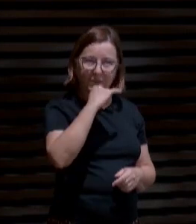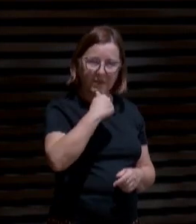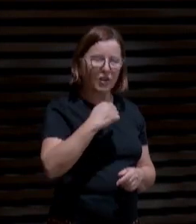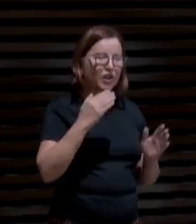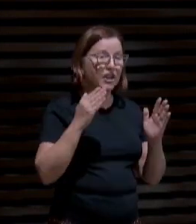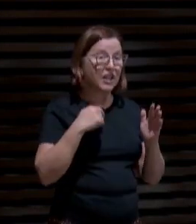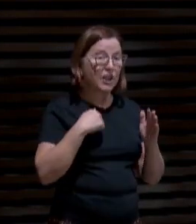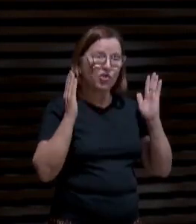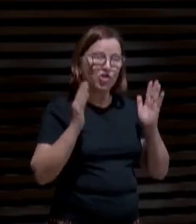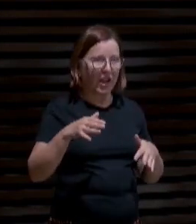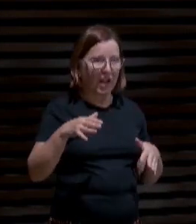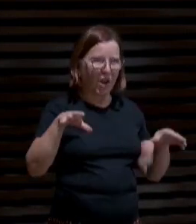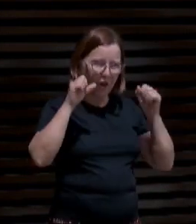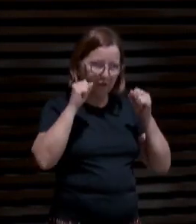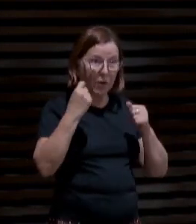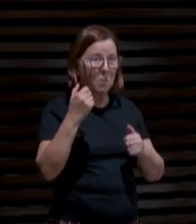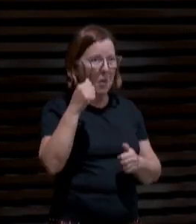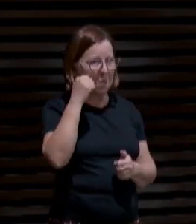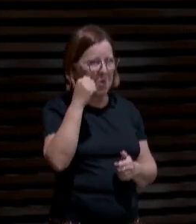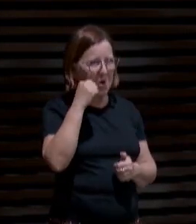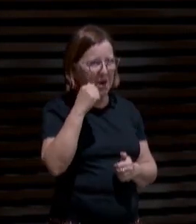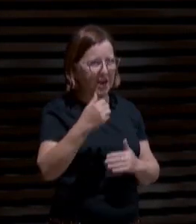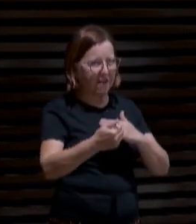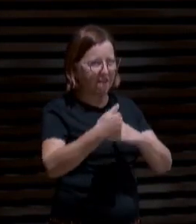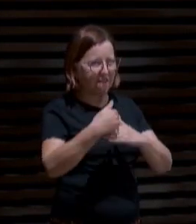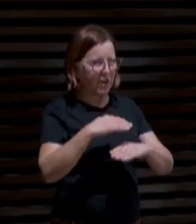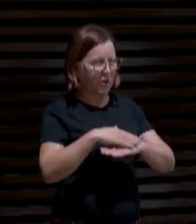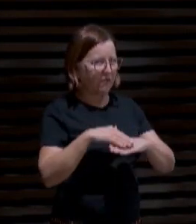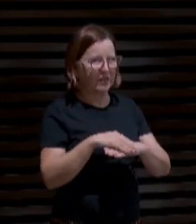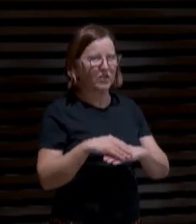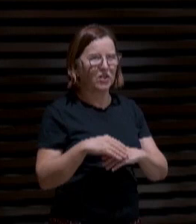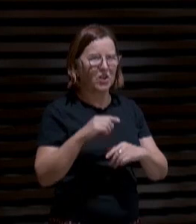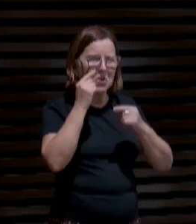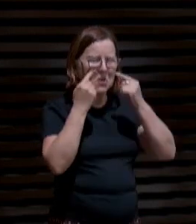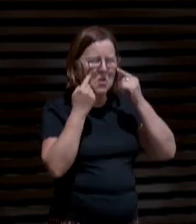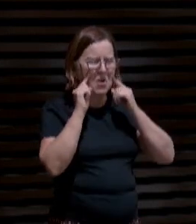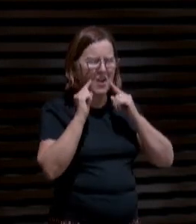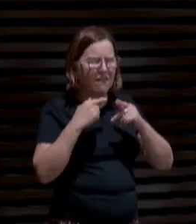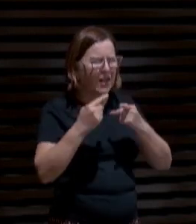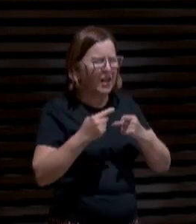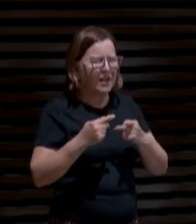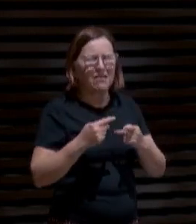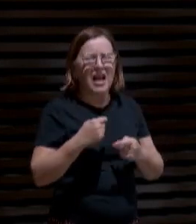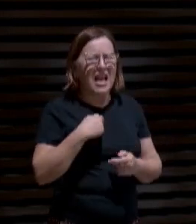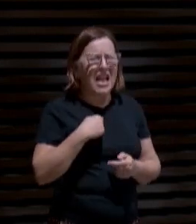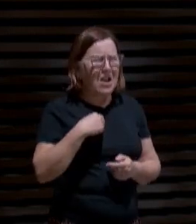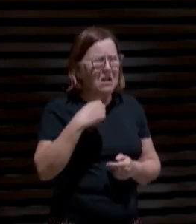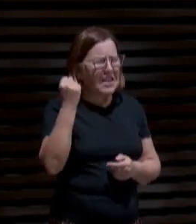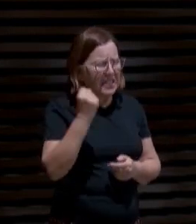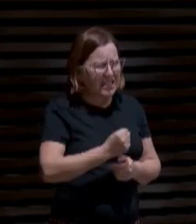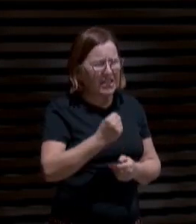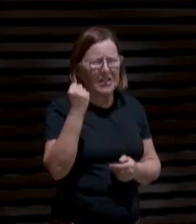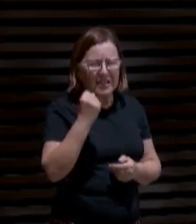senhora entrando no meu gabinete, dizendo, chorando e dizendo, eu sou uma assassina, eu sou uma assassina. Eu ouço uma voz